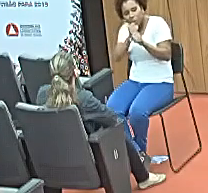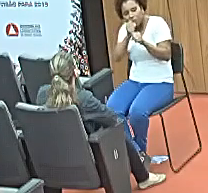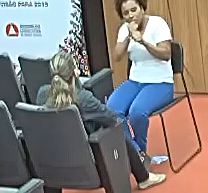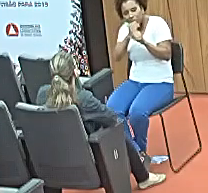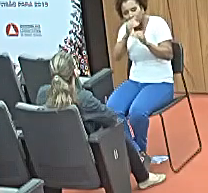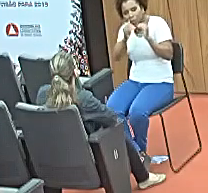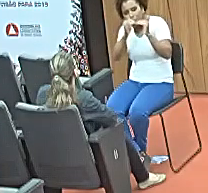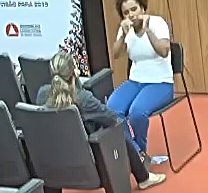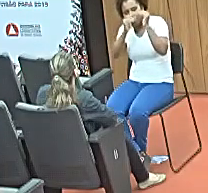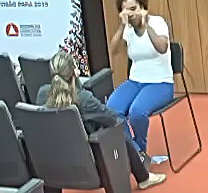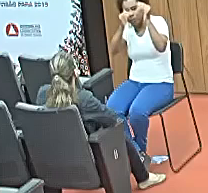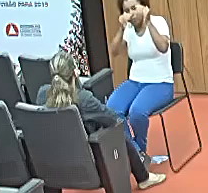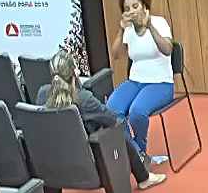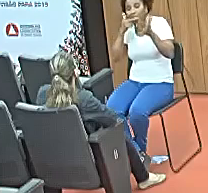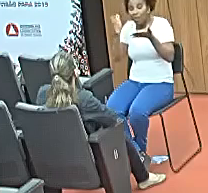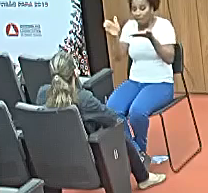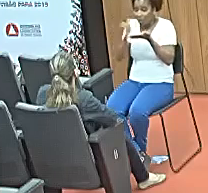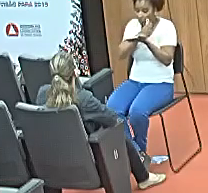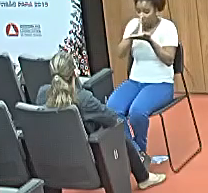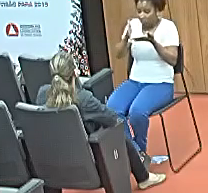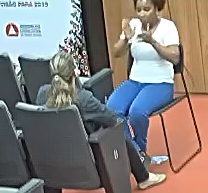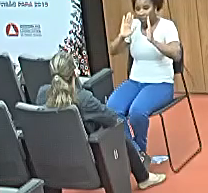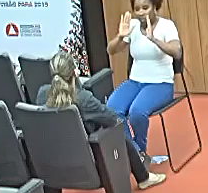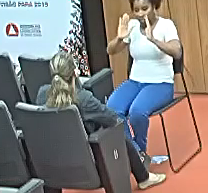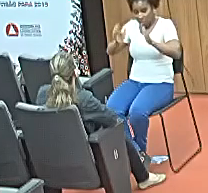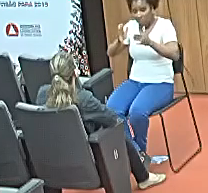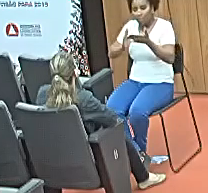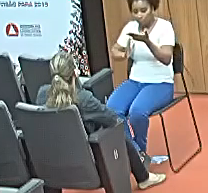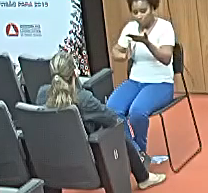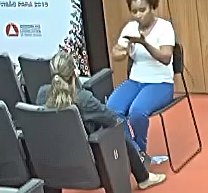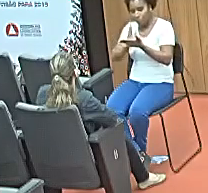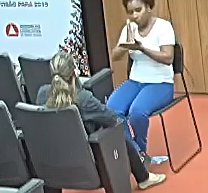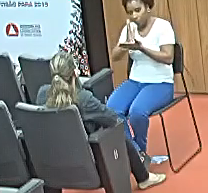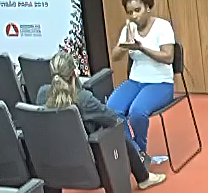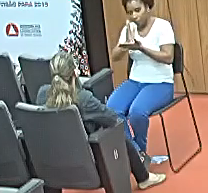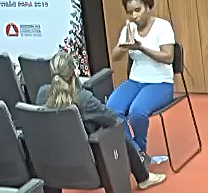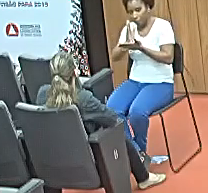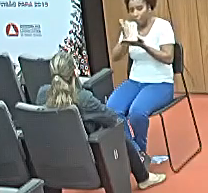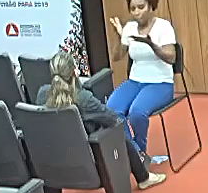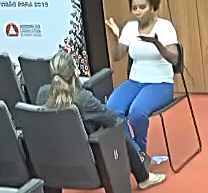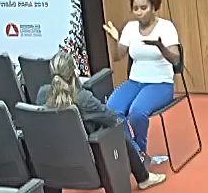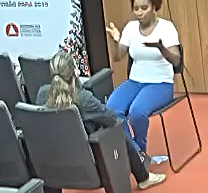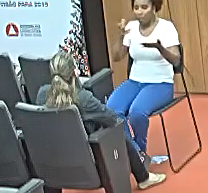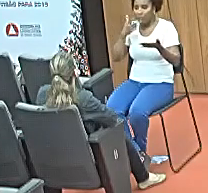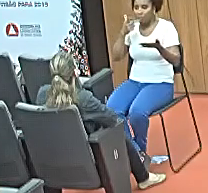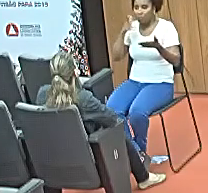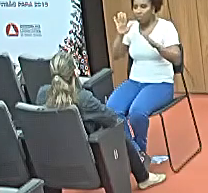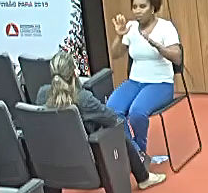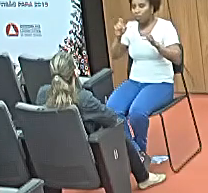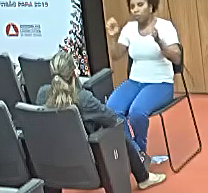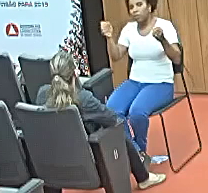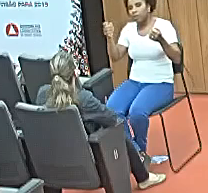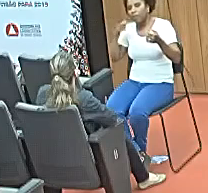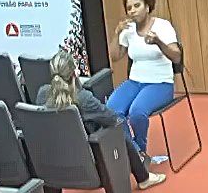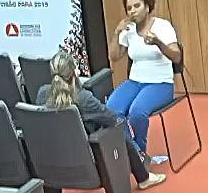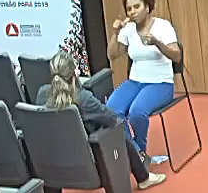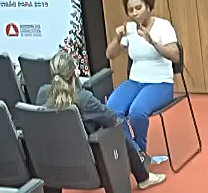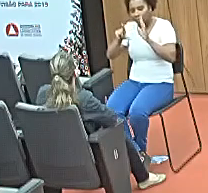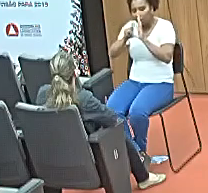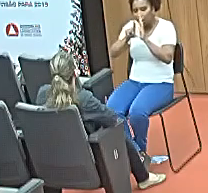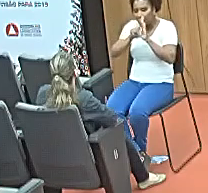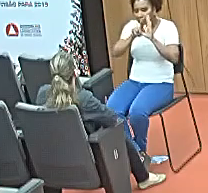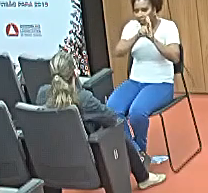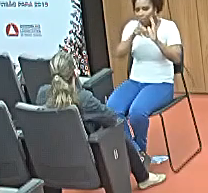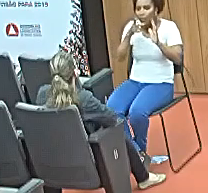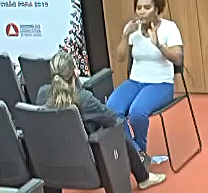sistema algumas já têm funcionamento que é assim as medidas de meio aberto serem transferidas